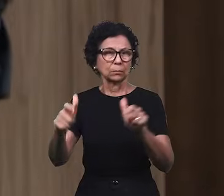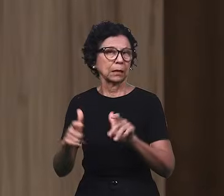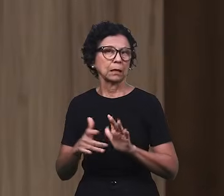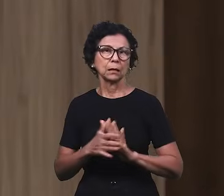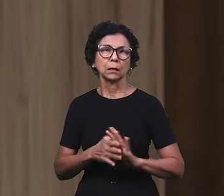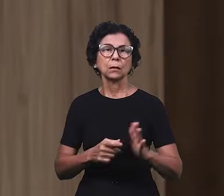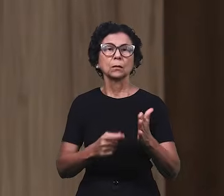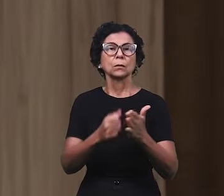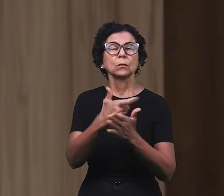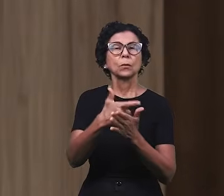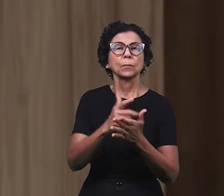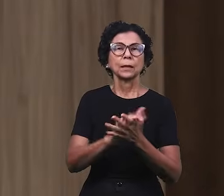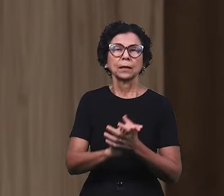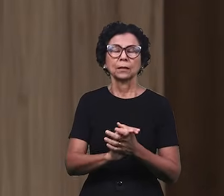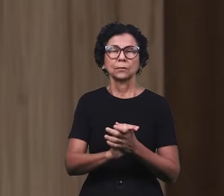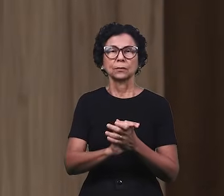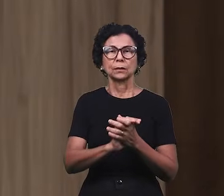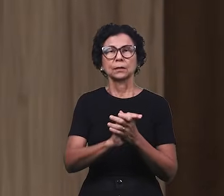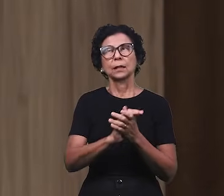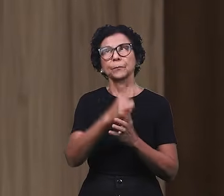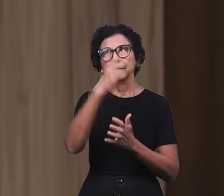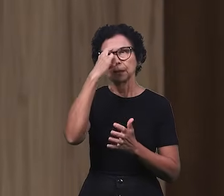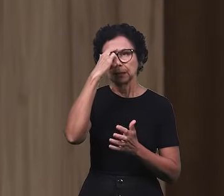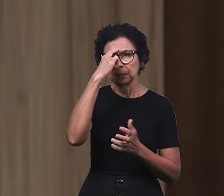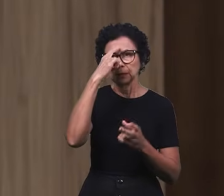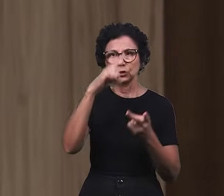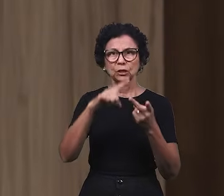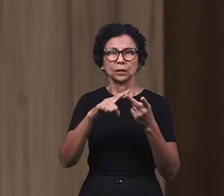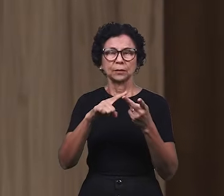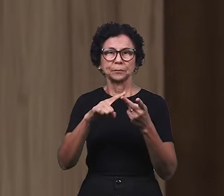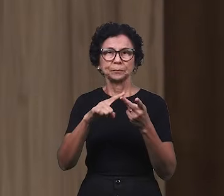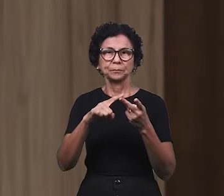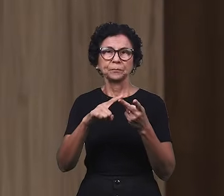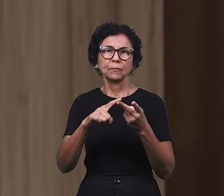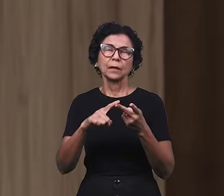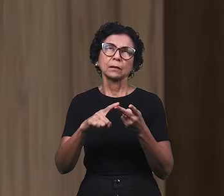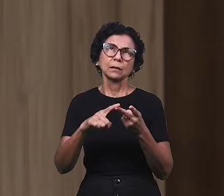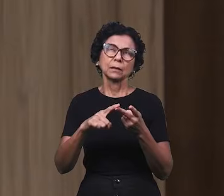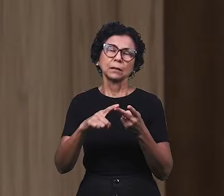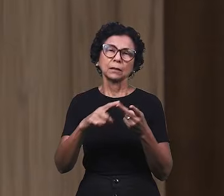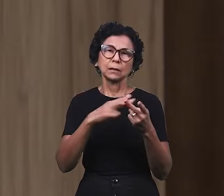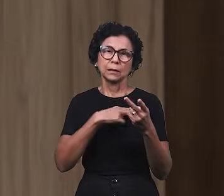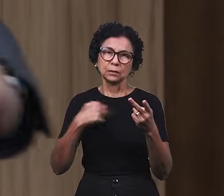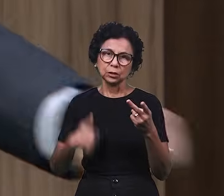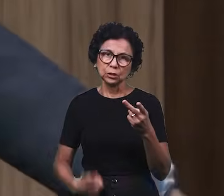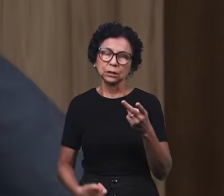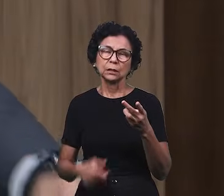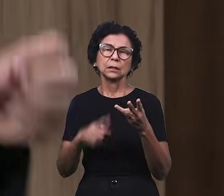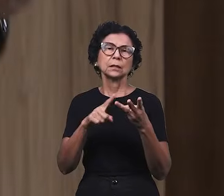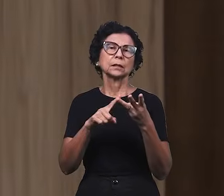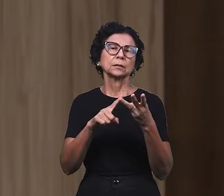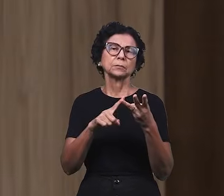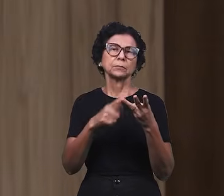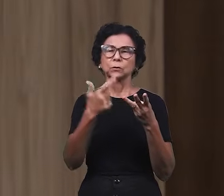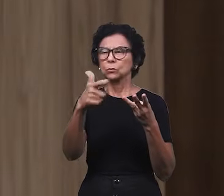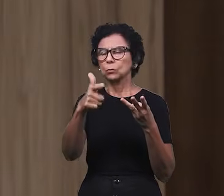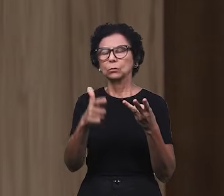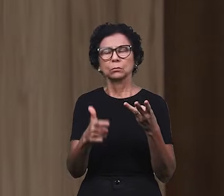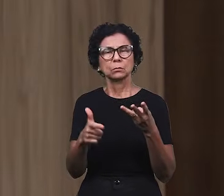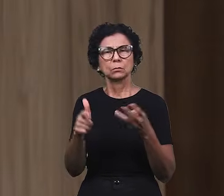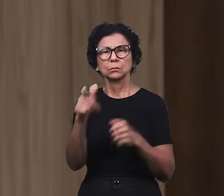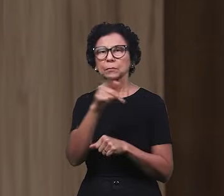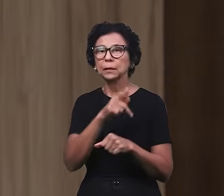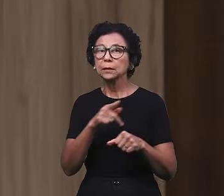importados da Índia, da China, do Iêmen, não é? Então, eles